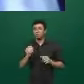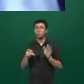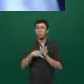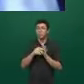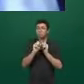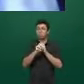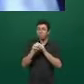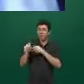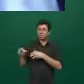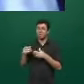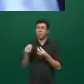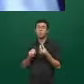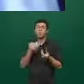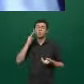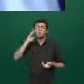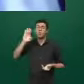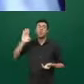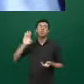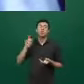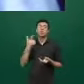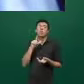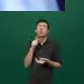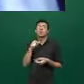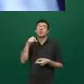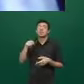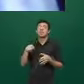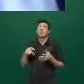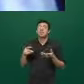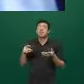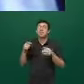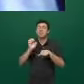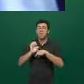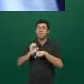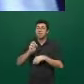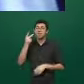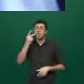senhor priorizou essa política aqui, já no estado de São Paulo?